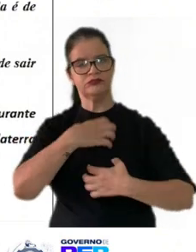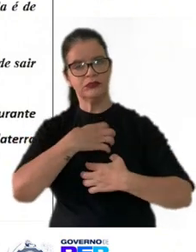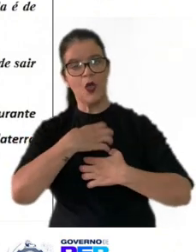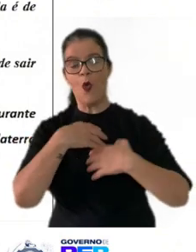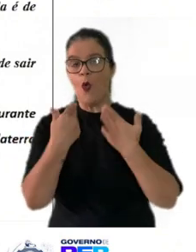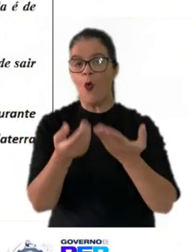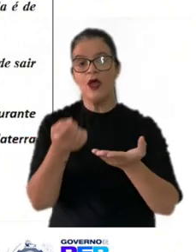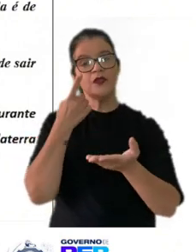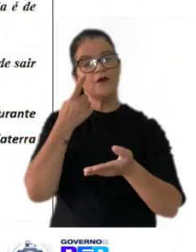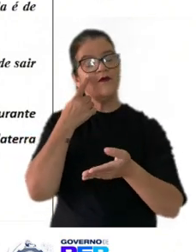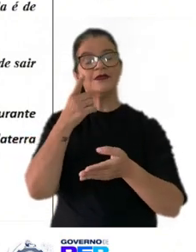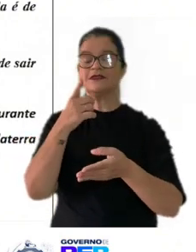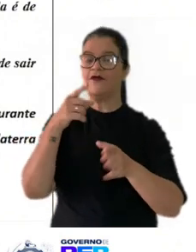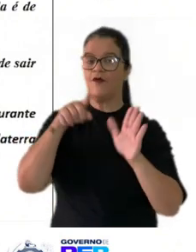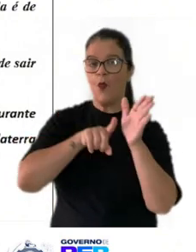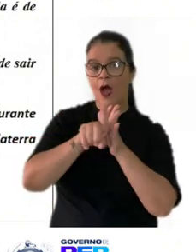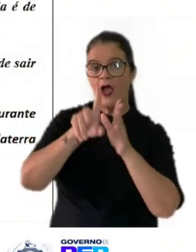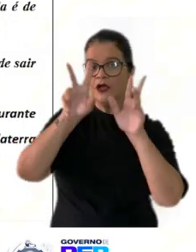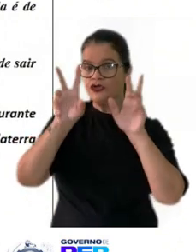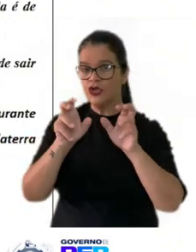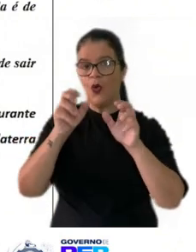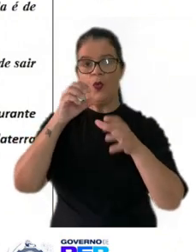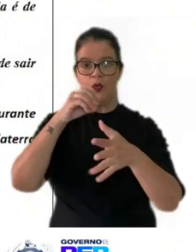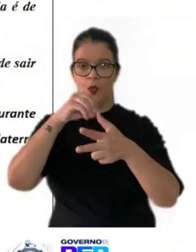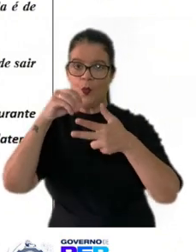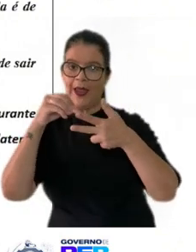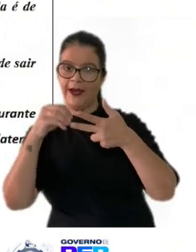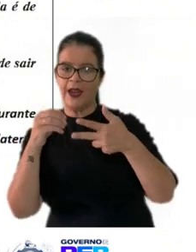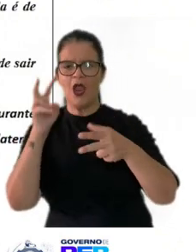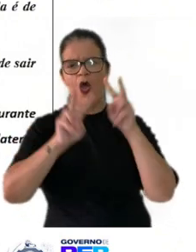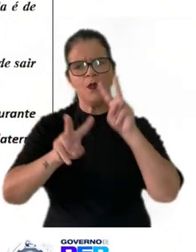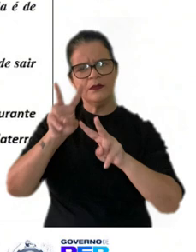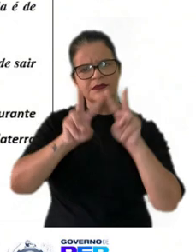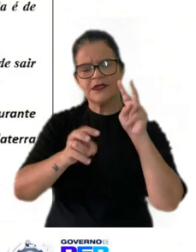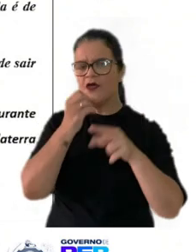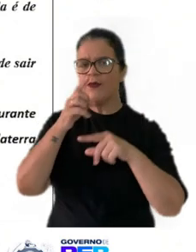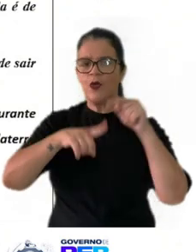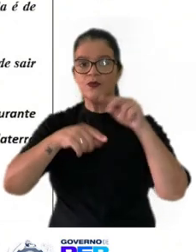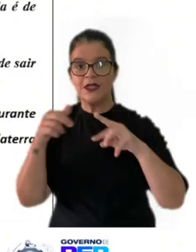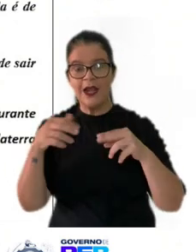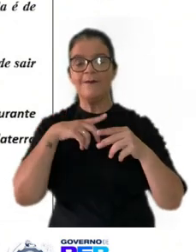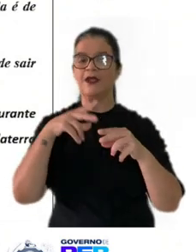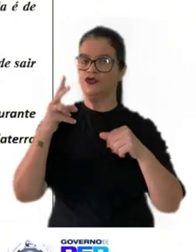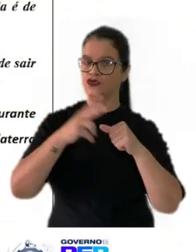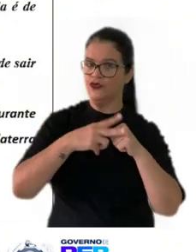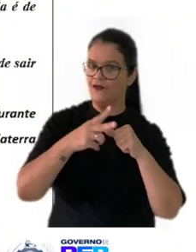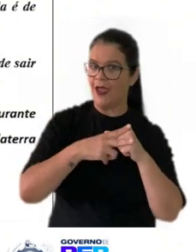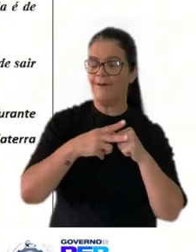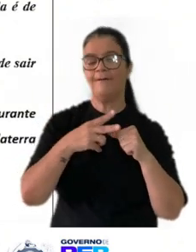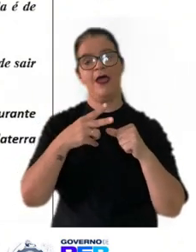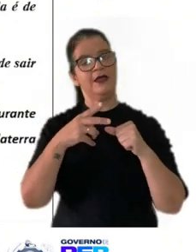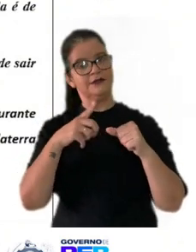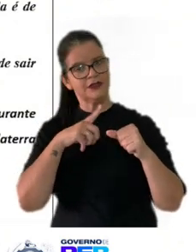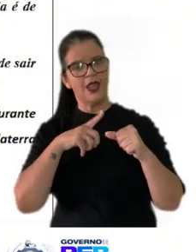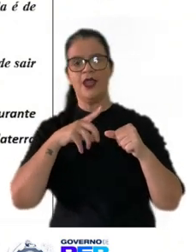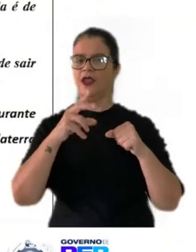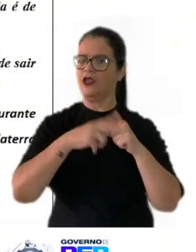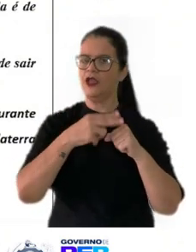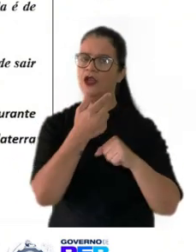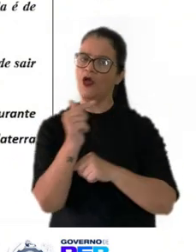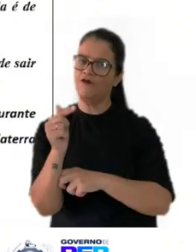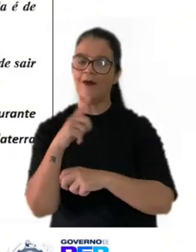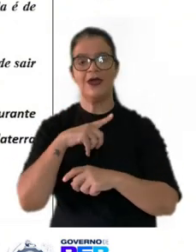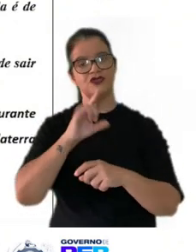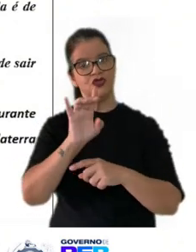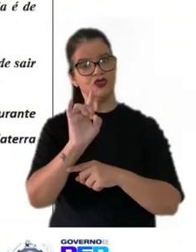deparar com uma questão como essa no Enem observe bem os elementos verbais e não verbais não é somente o que está